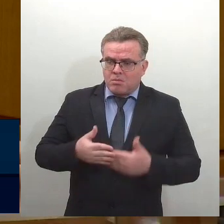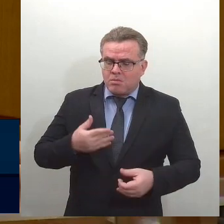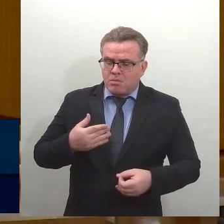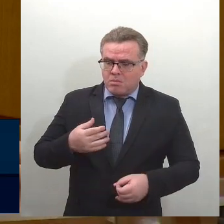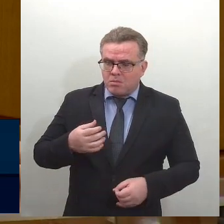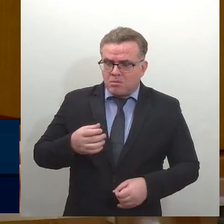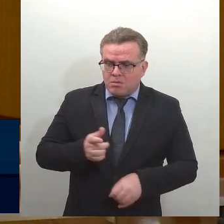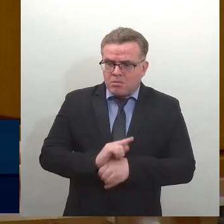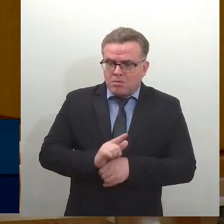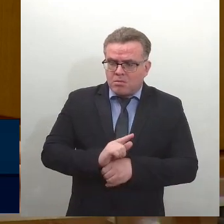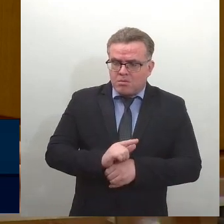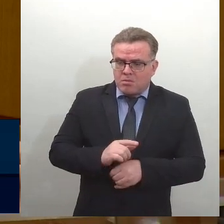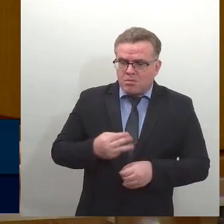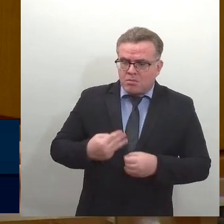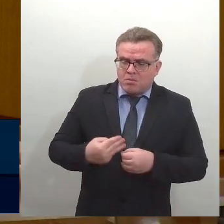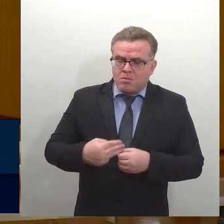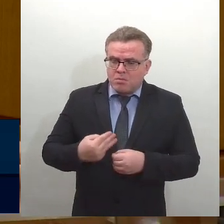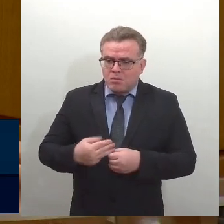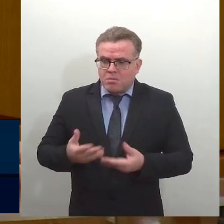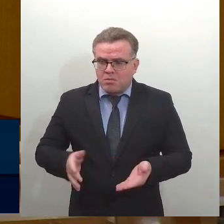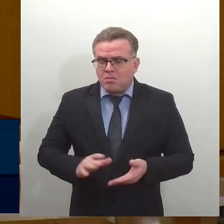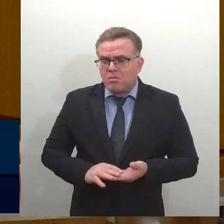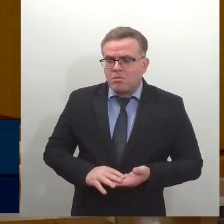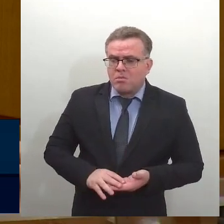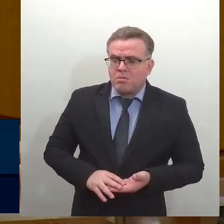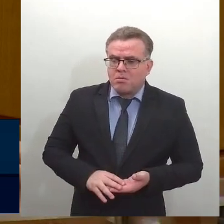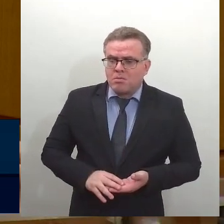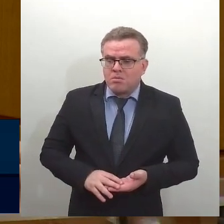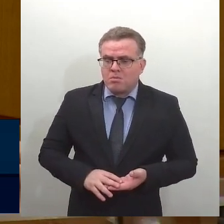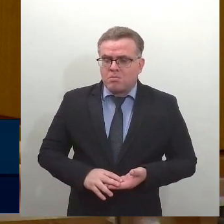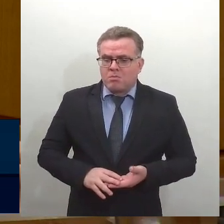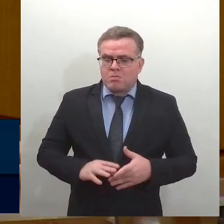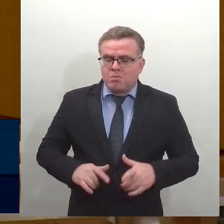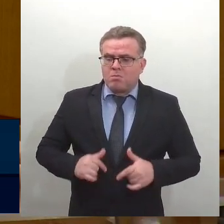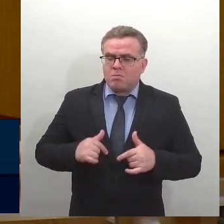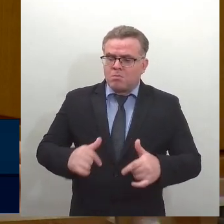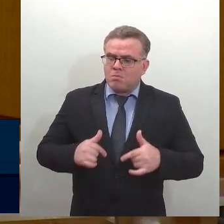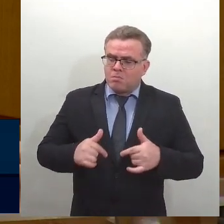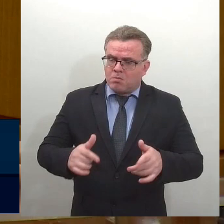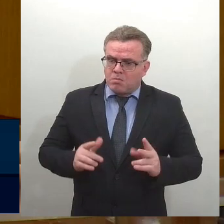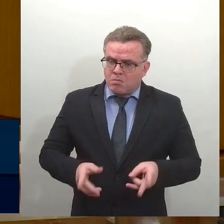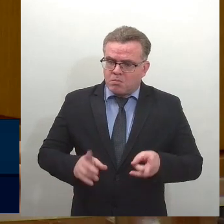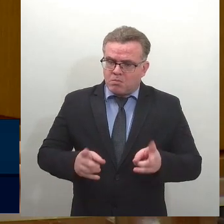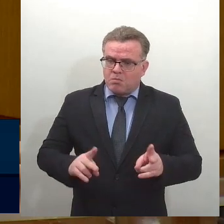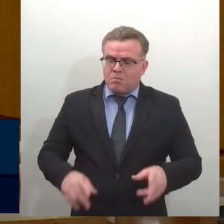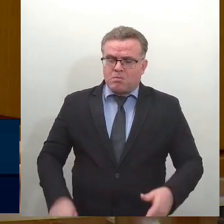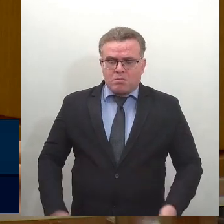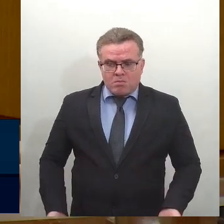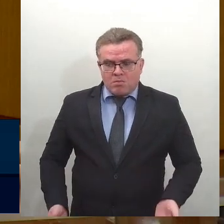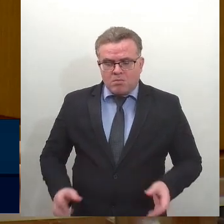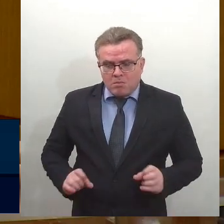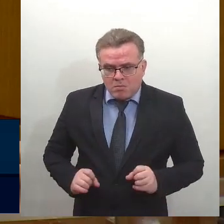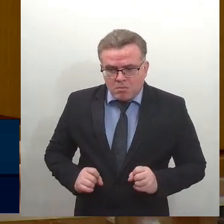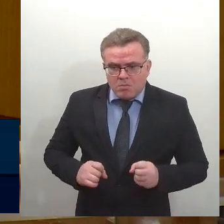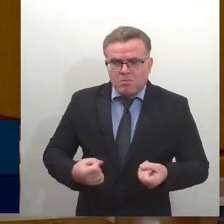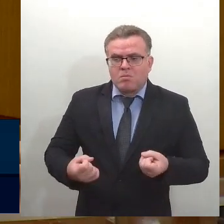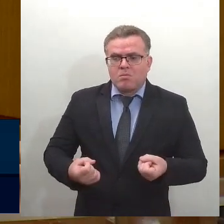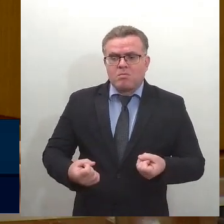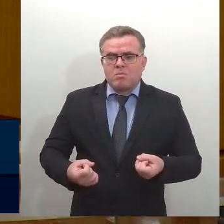e enfrentar tamanhas forças? Requer um